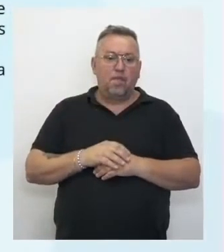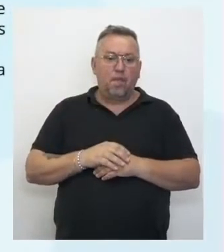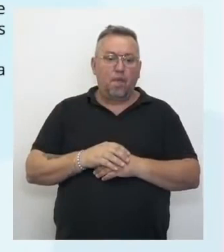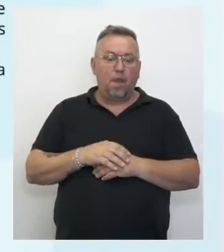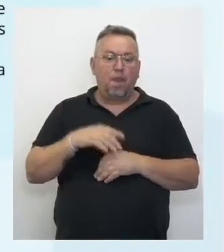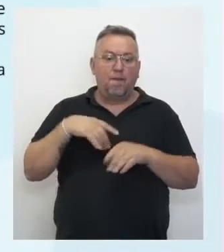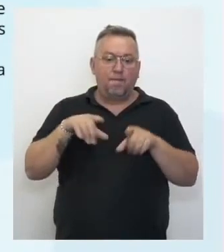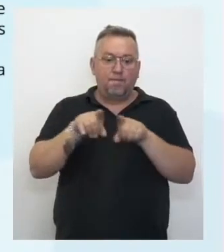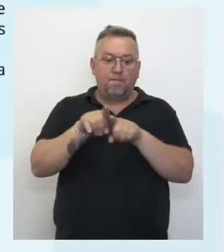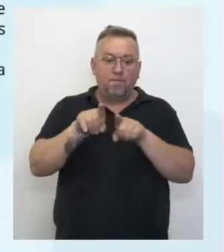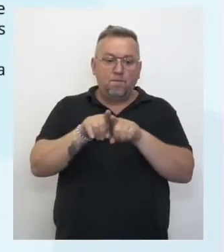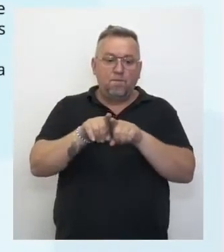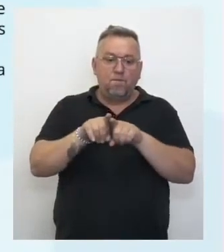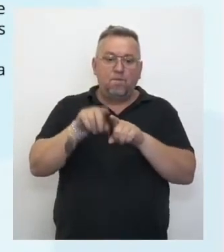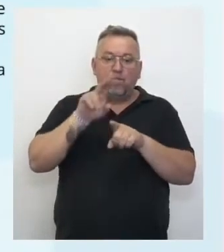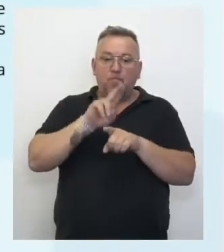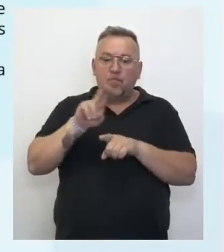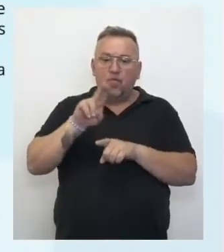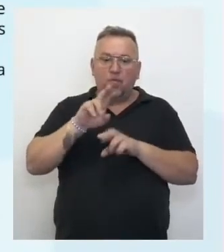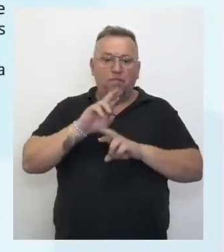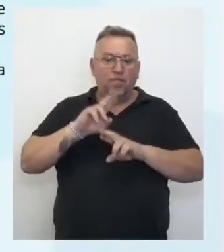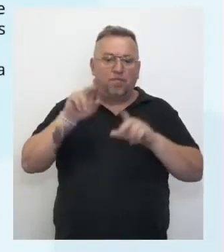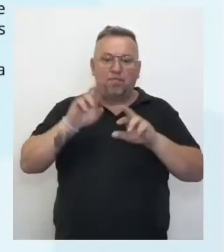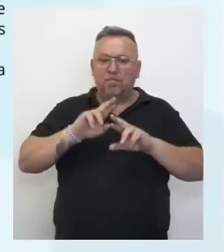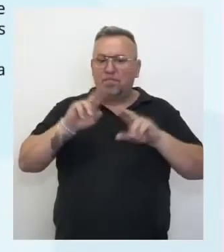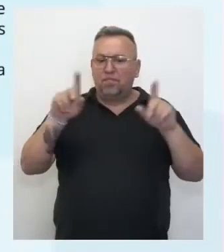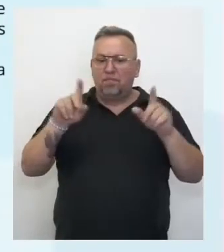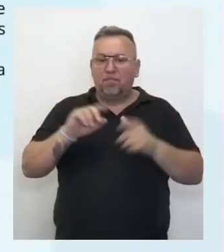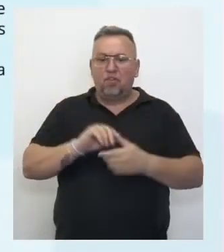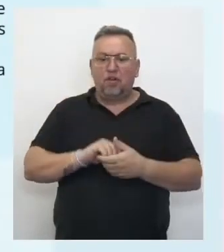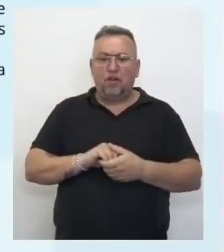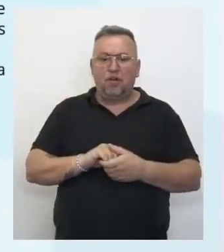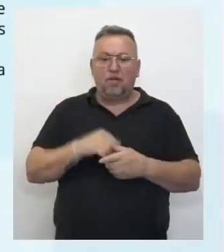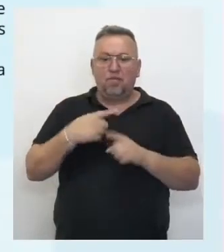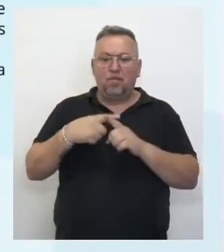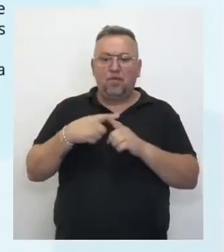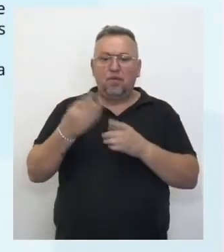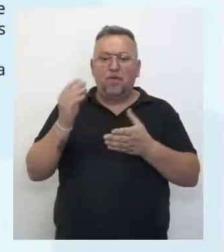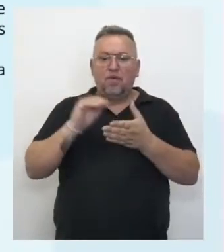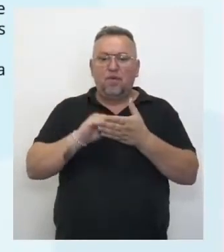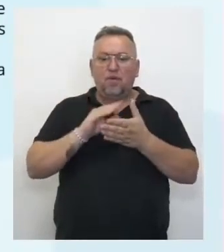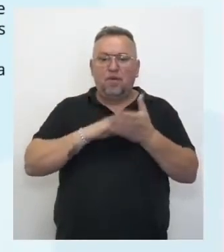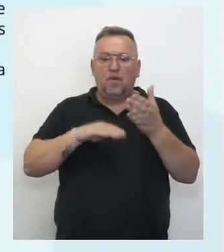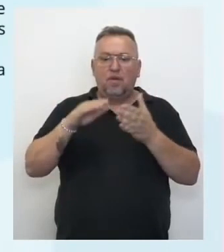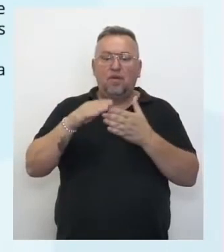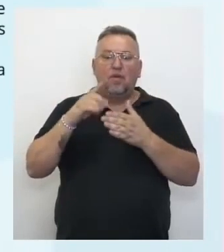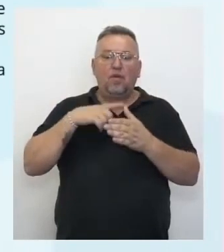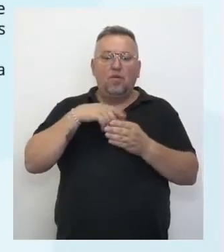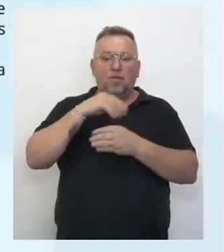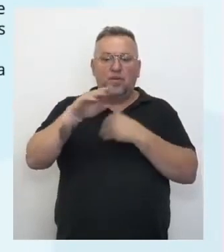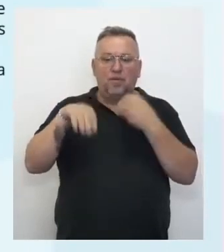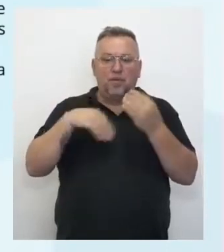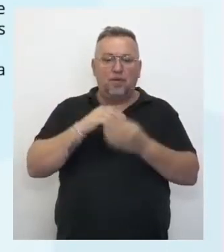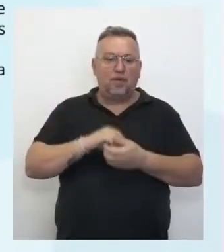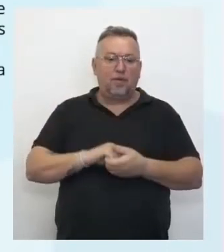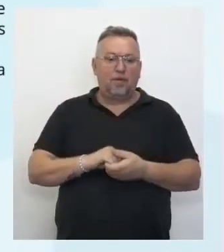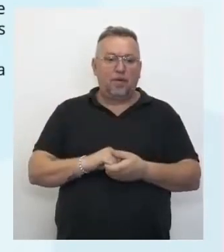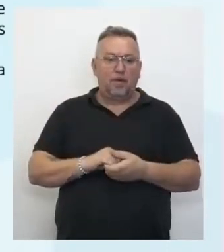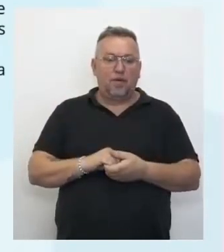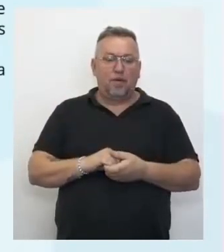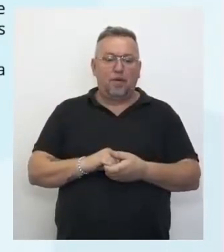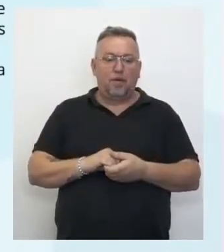Tem também uns nomes diferentes aí, porque eu coloquei o nome de todo parente e fiz uma mistura. Vamos lá.